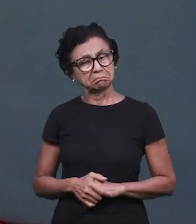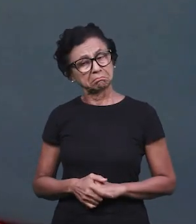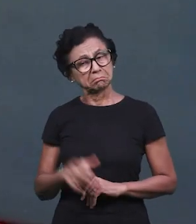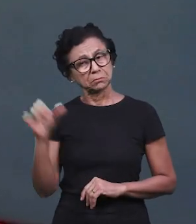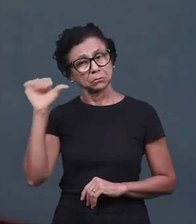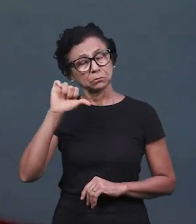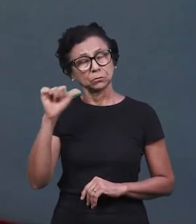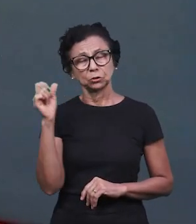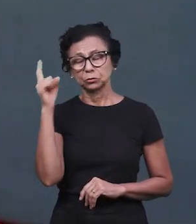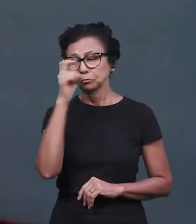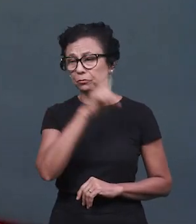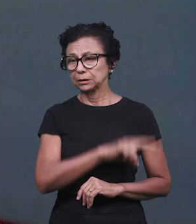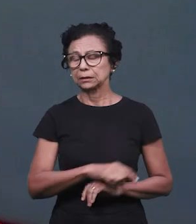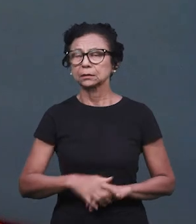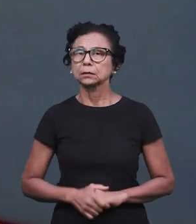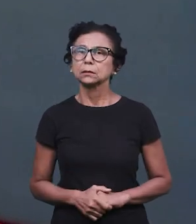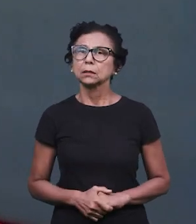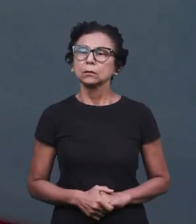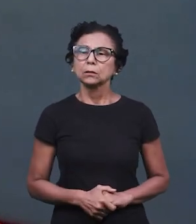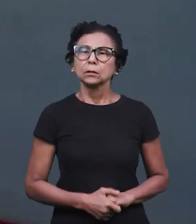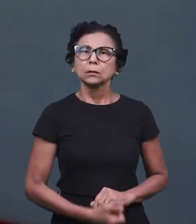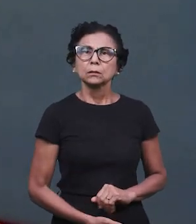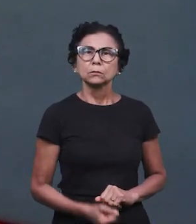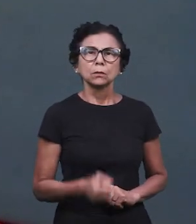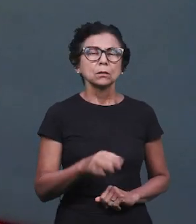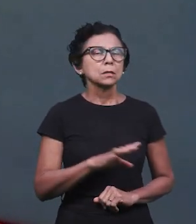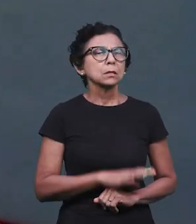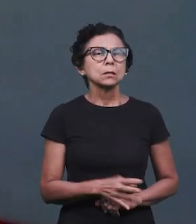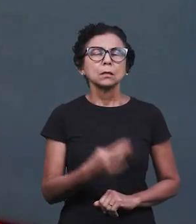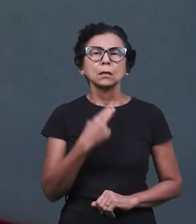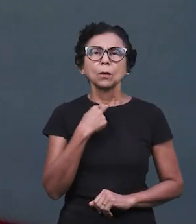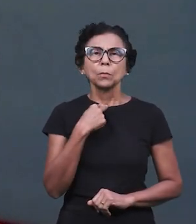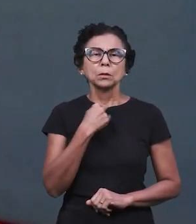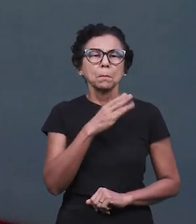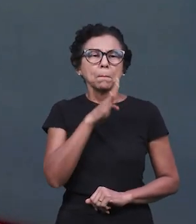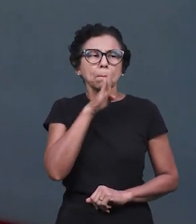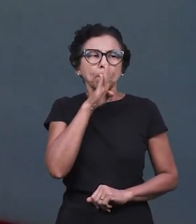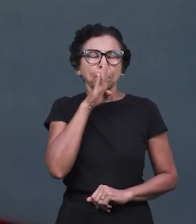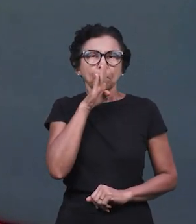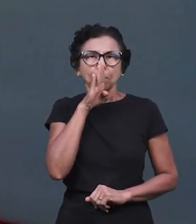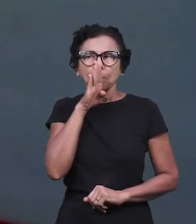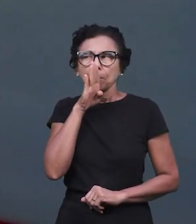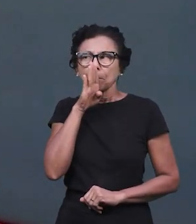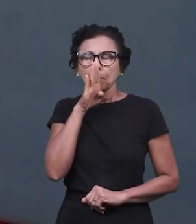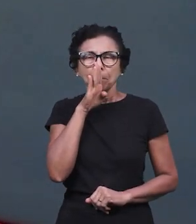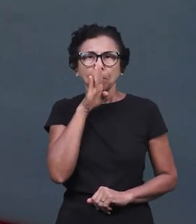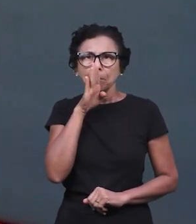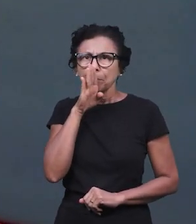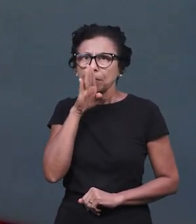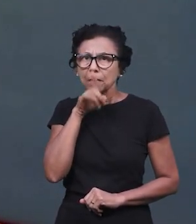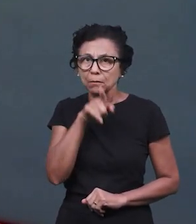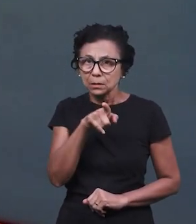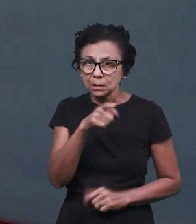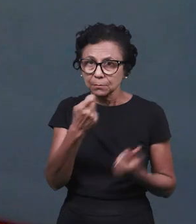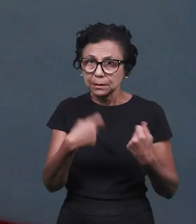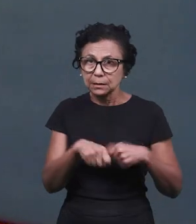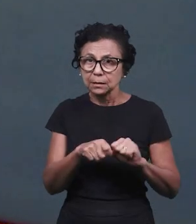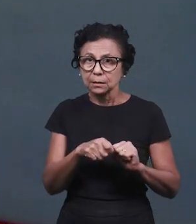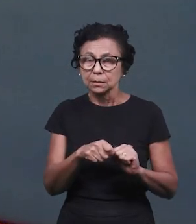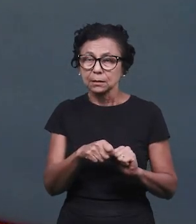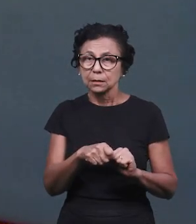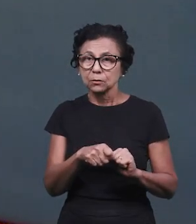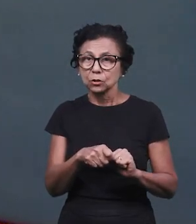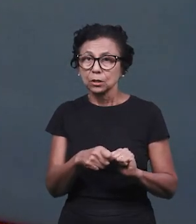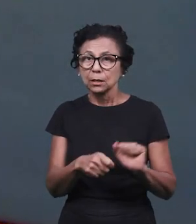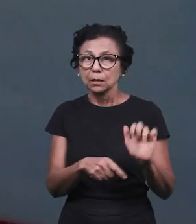nos calar, nós temos que falar para que as pessoas se conscientizem, busquem ajuda, porque vai trazer uma grande diferença